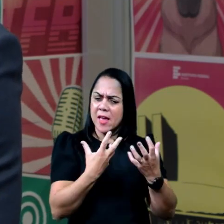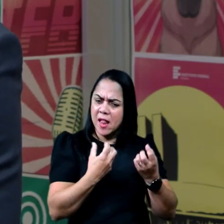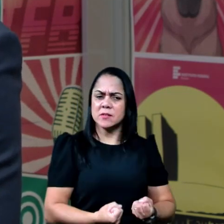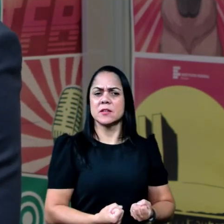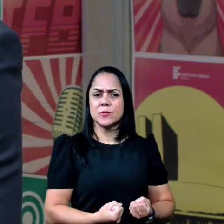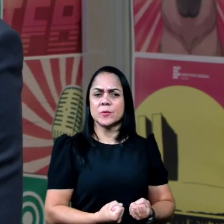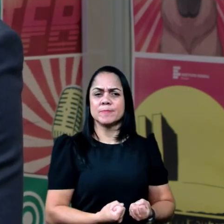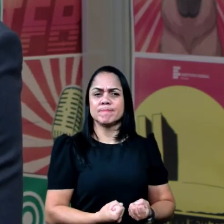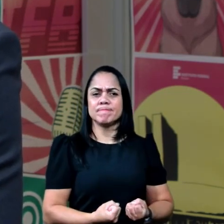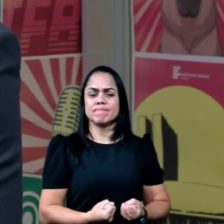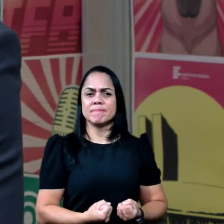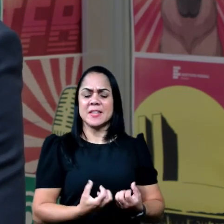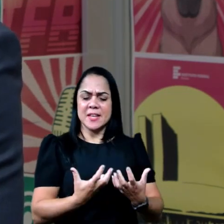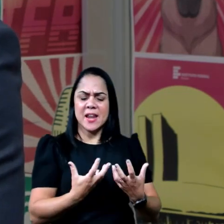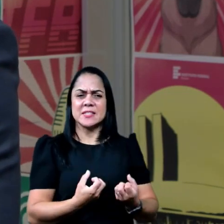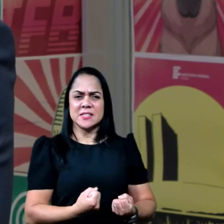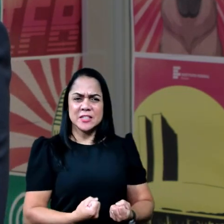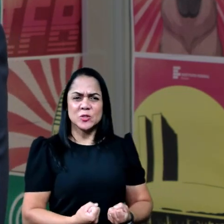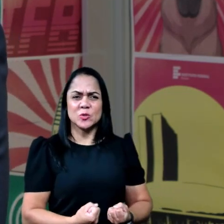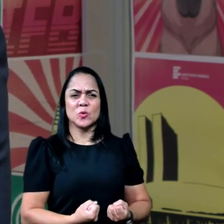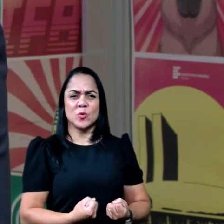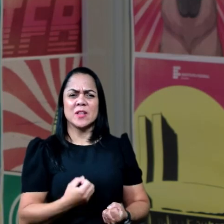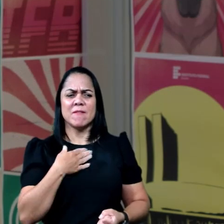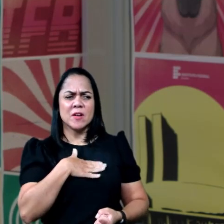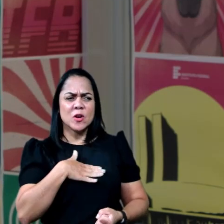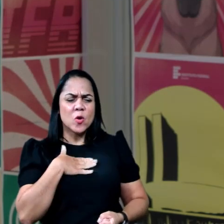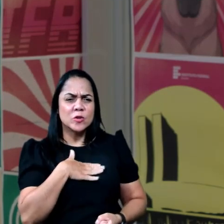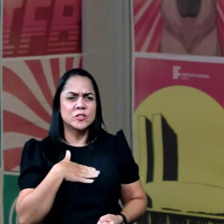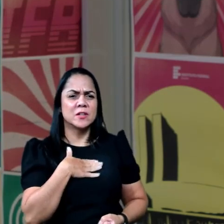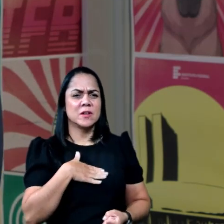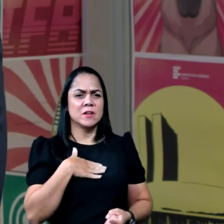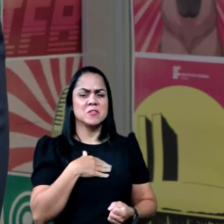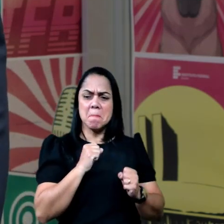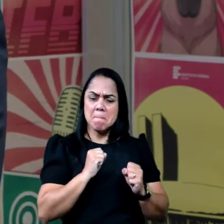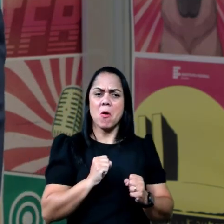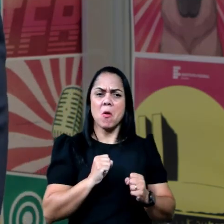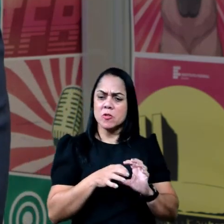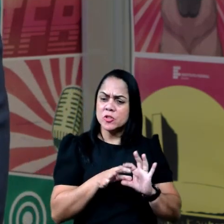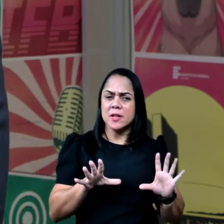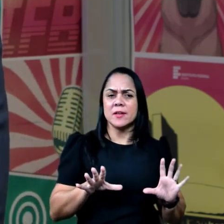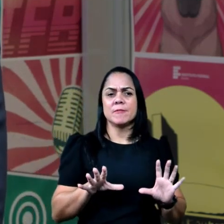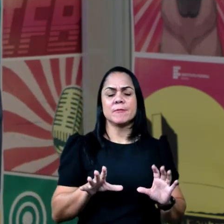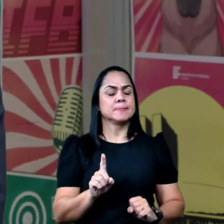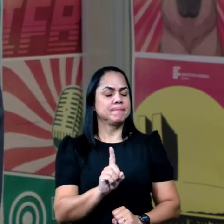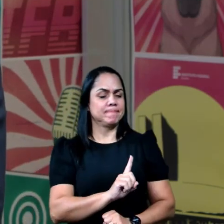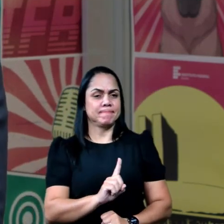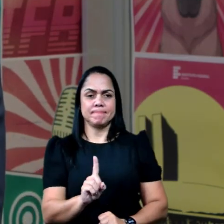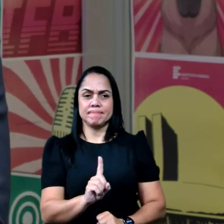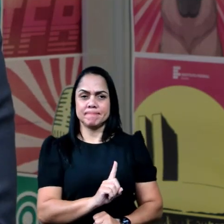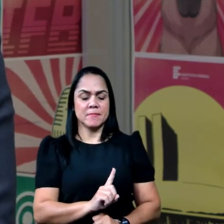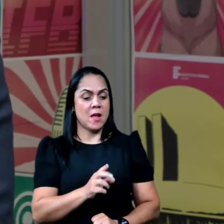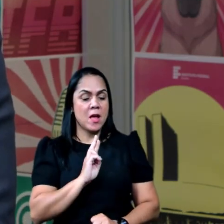isso? Que ela consentia, que ela estava satisfeita e que ela queria que ele prosseguisse? A resposta é negativa.